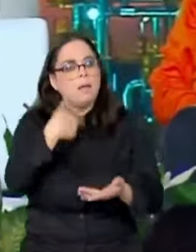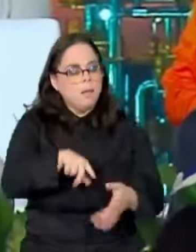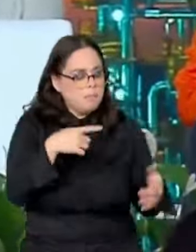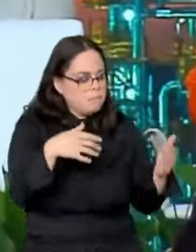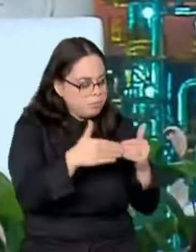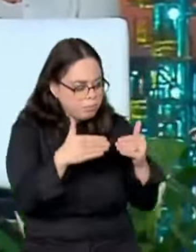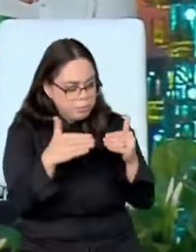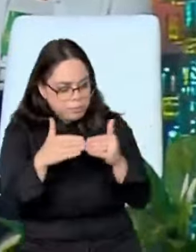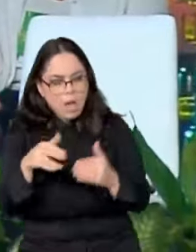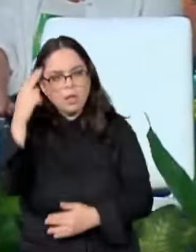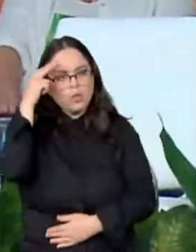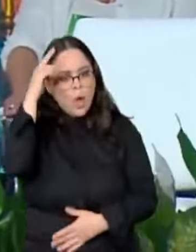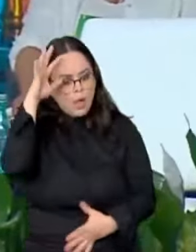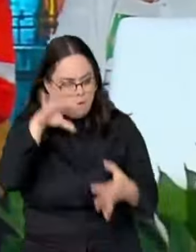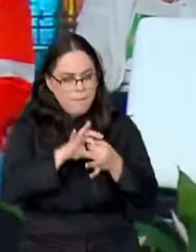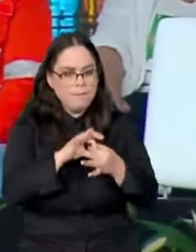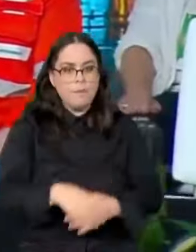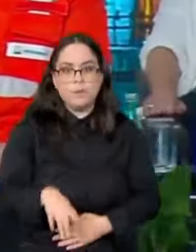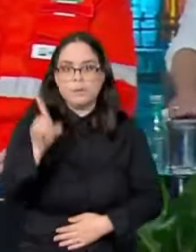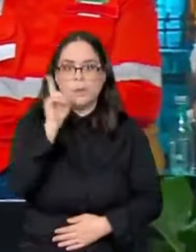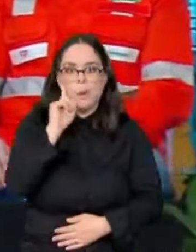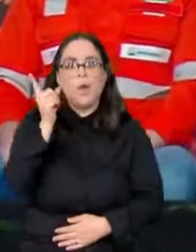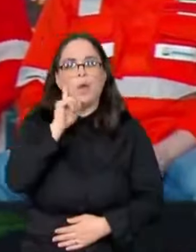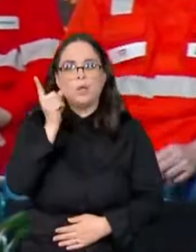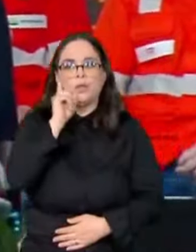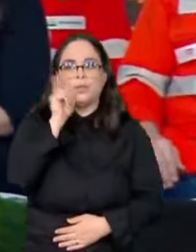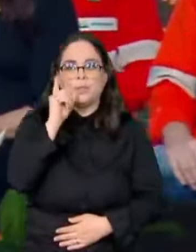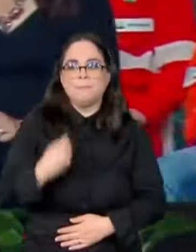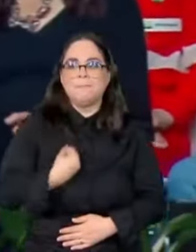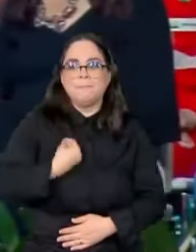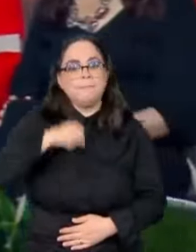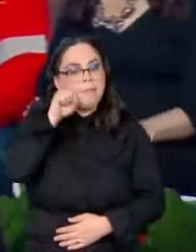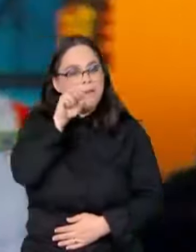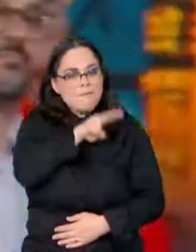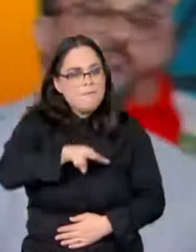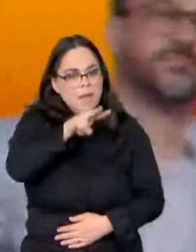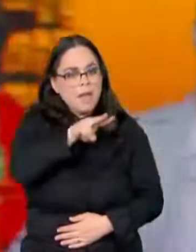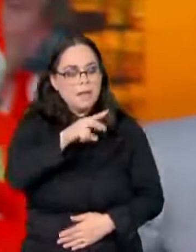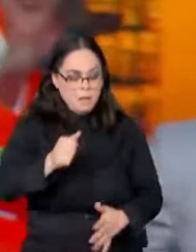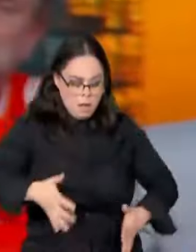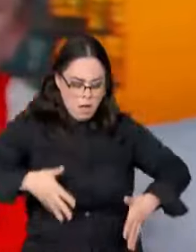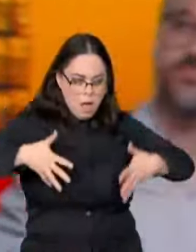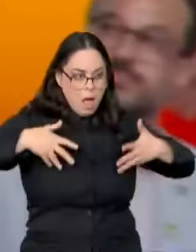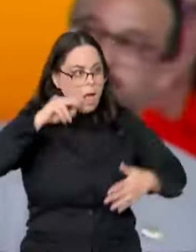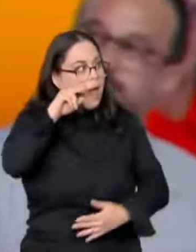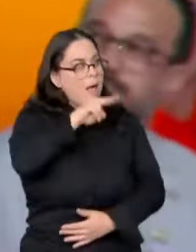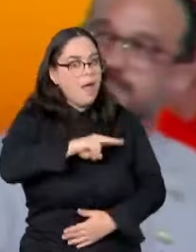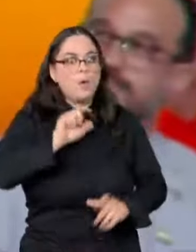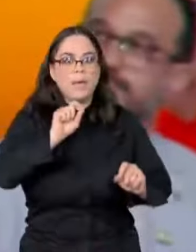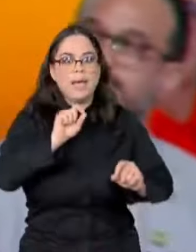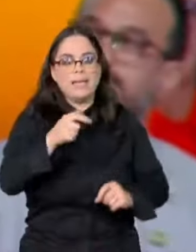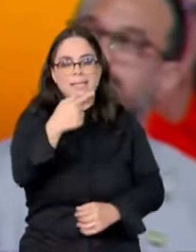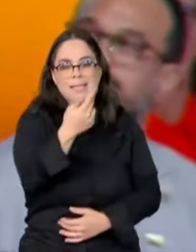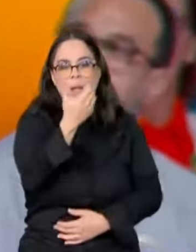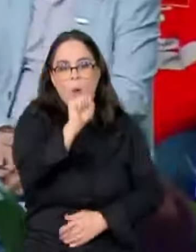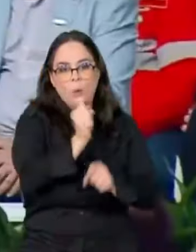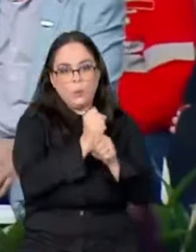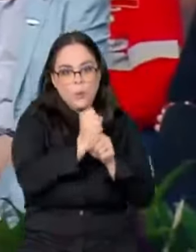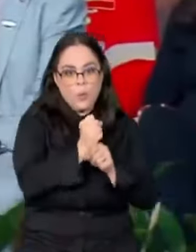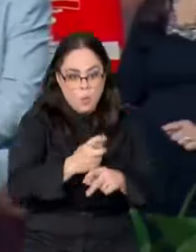sonho. É isso que eu faço todo dia. O Alexandre Tiveira aí enalteceu que eu tenho 78 anos com